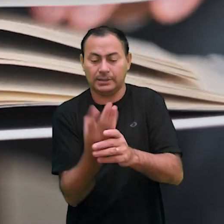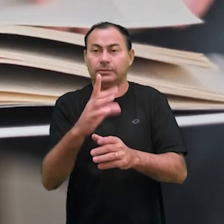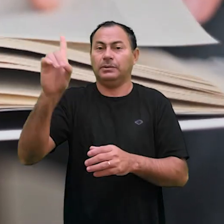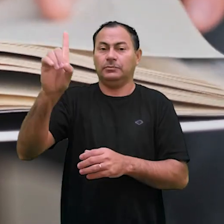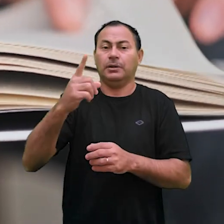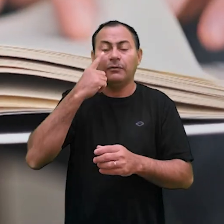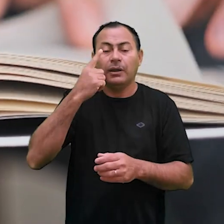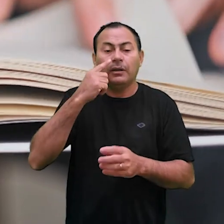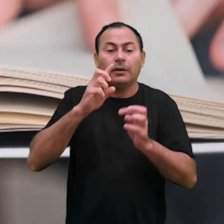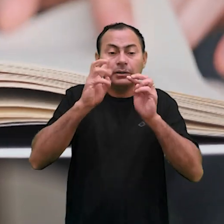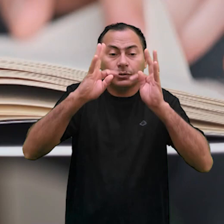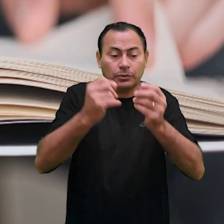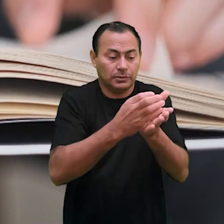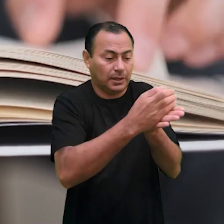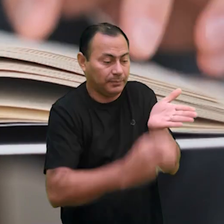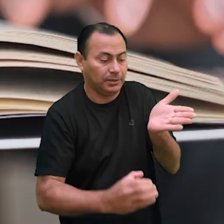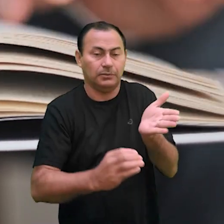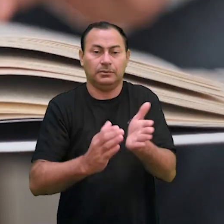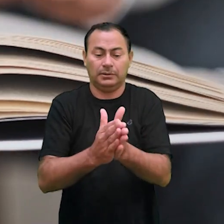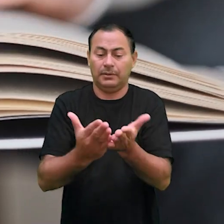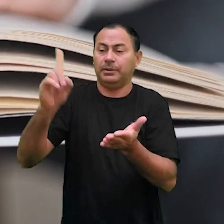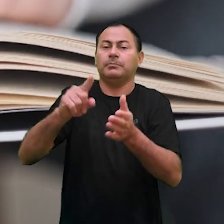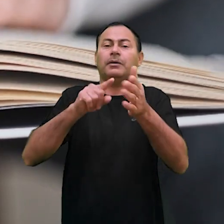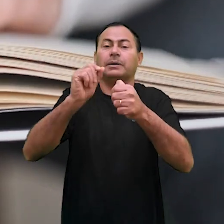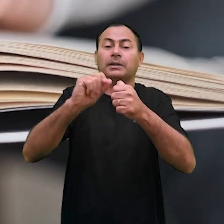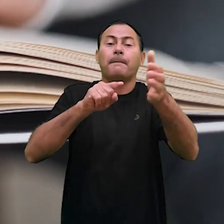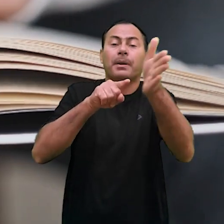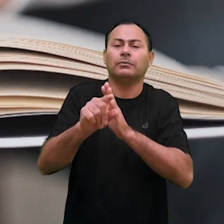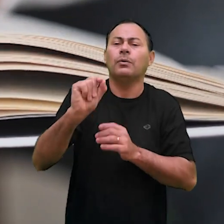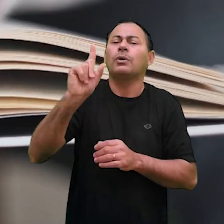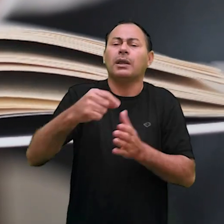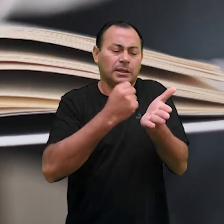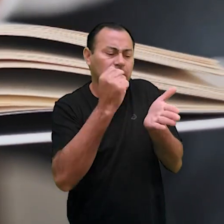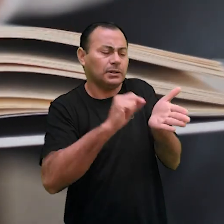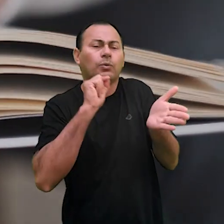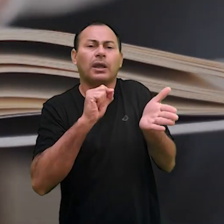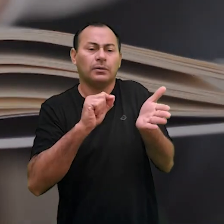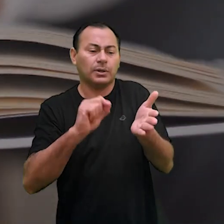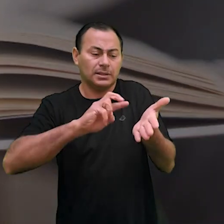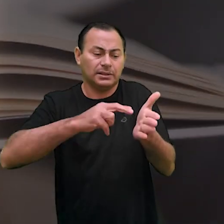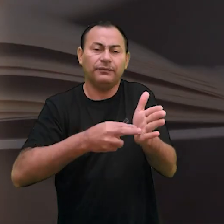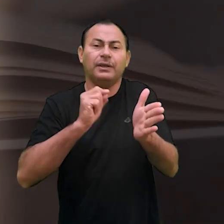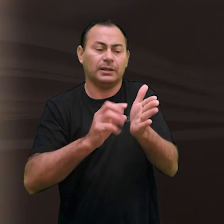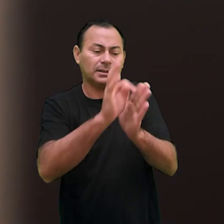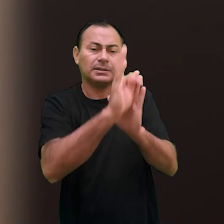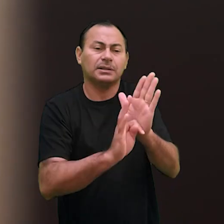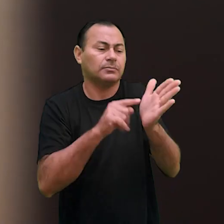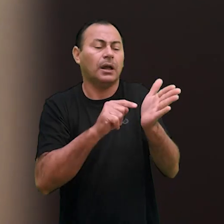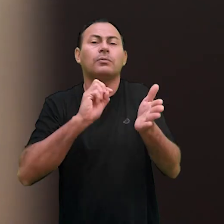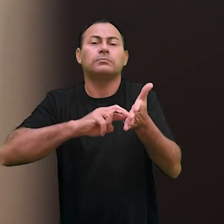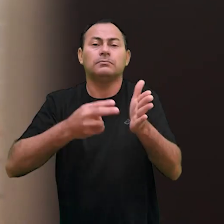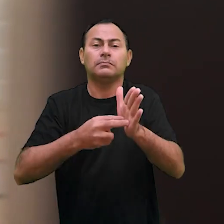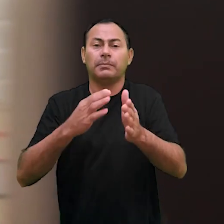sobre a criação, devemos agir como agiríamos para ler todos os capítulos da Bíblia, fazendo as seguintes perguntas. O que está escrito? O que